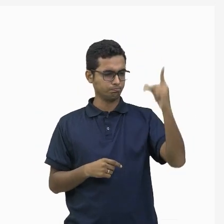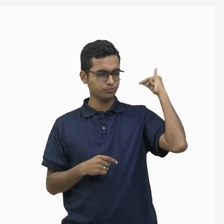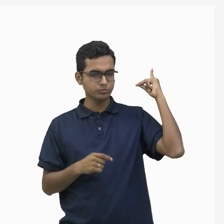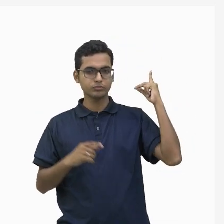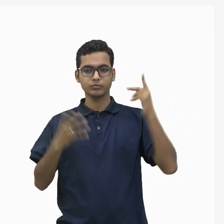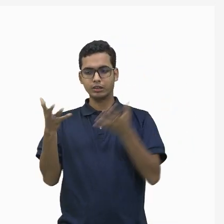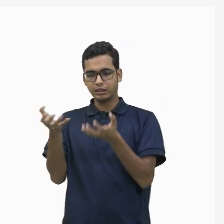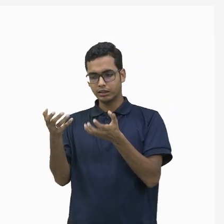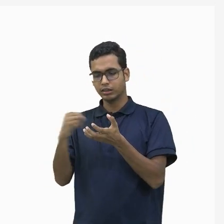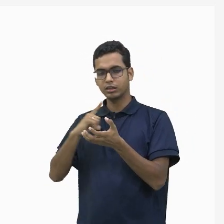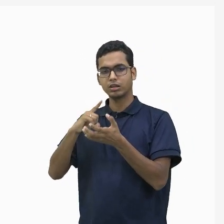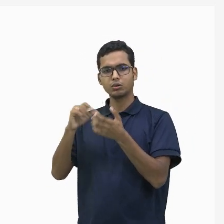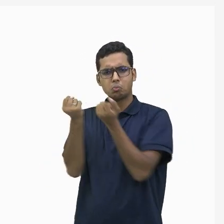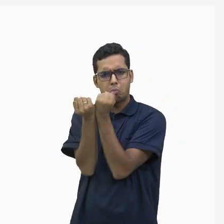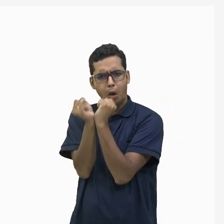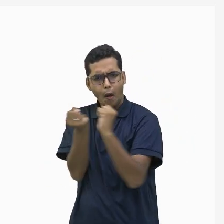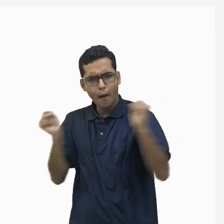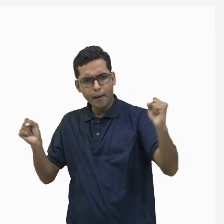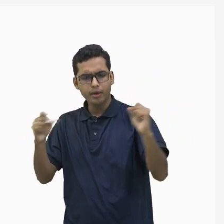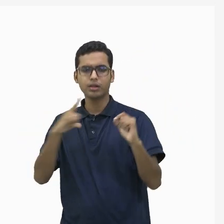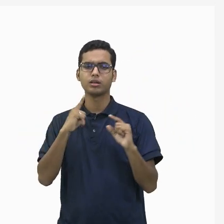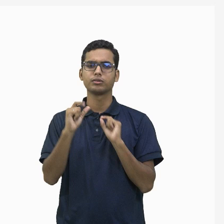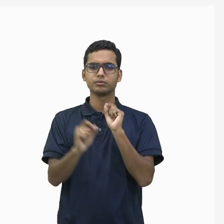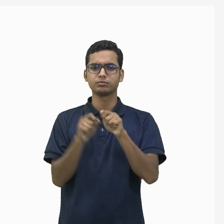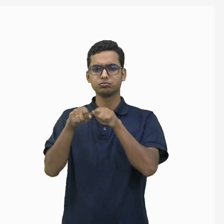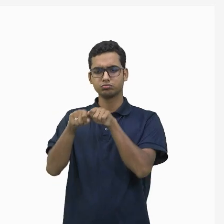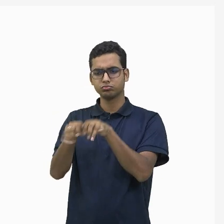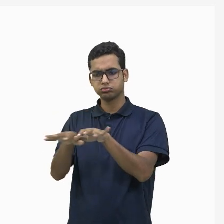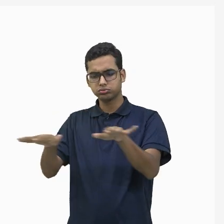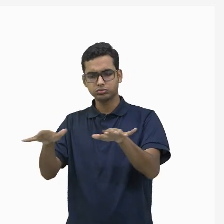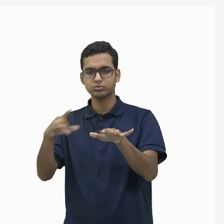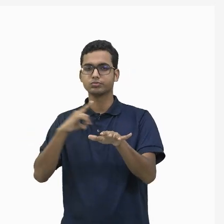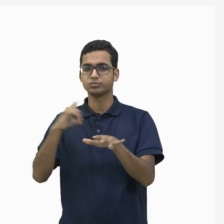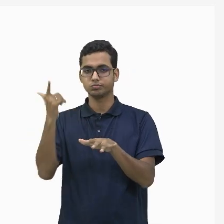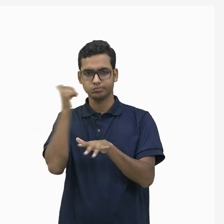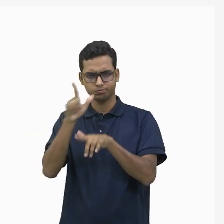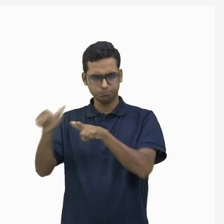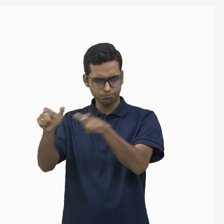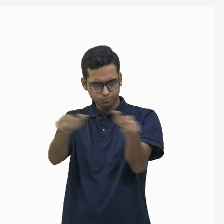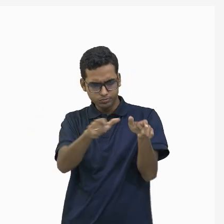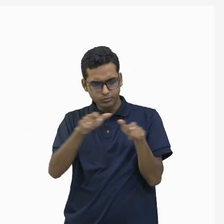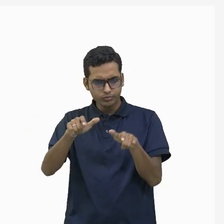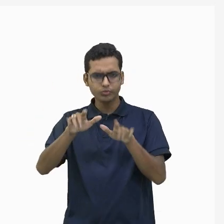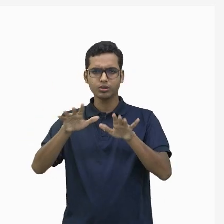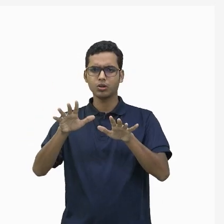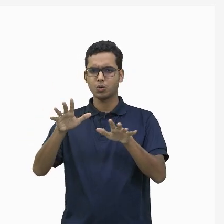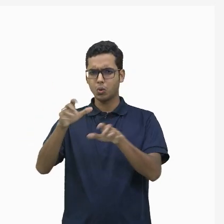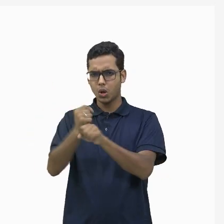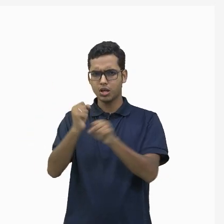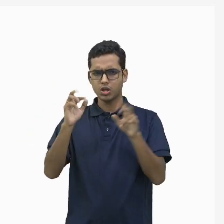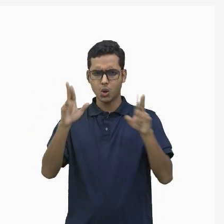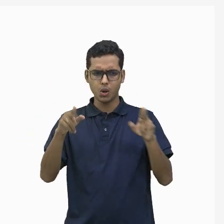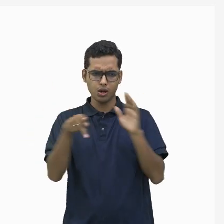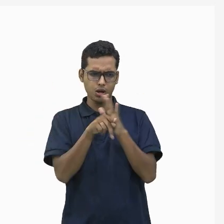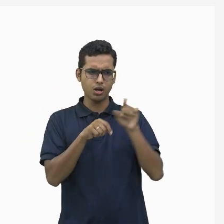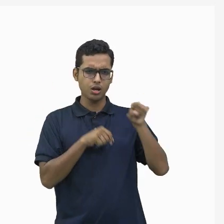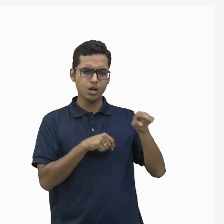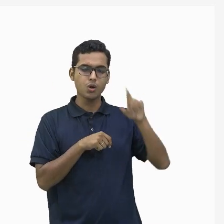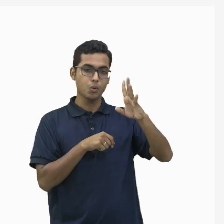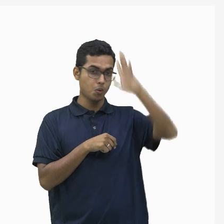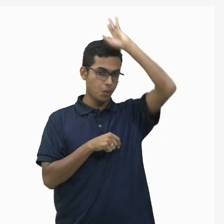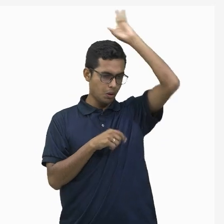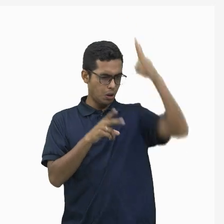certo? Só que ele vai ter ali uma boa parcela, mas ele não vai conseguir a totalidade que era, então, ali o